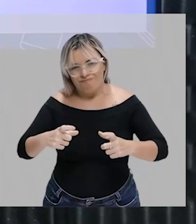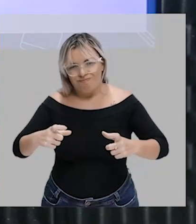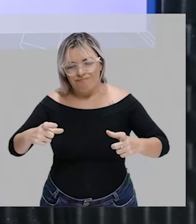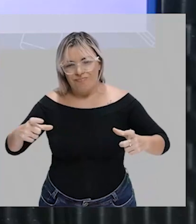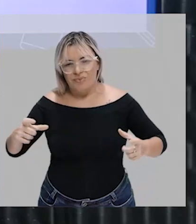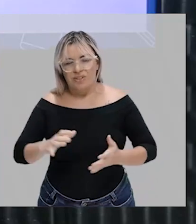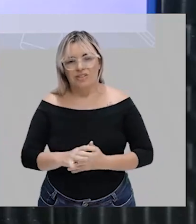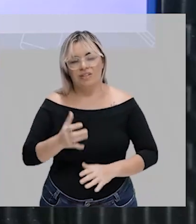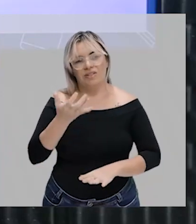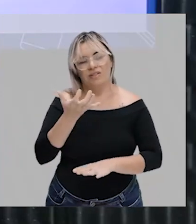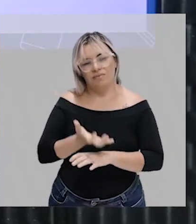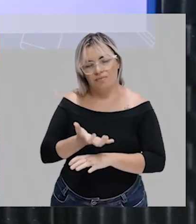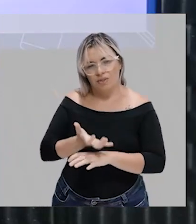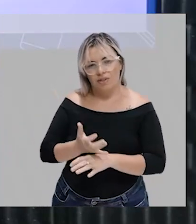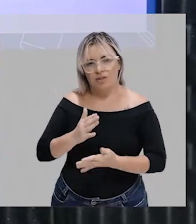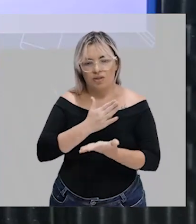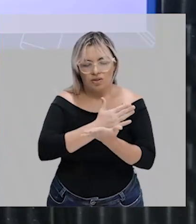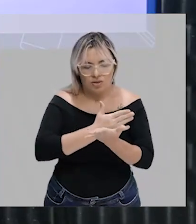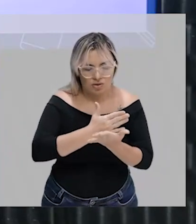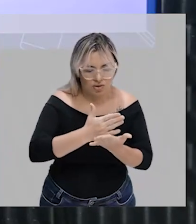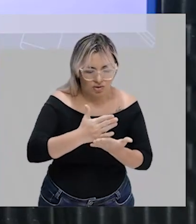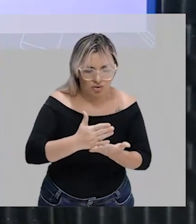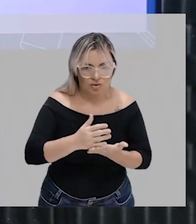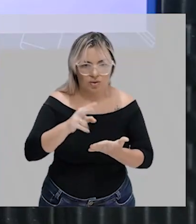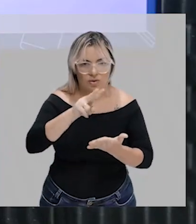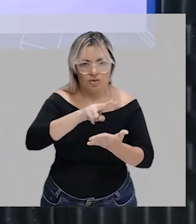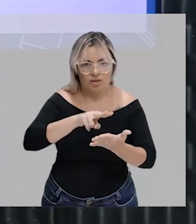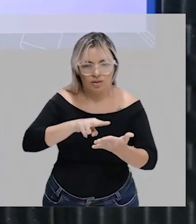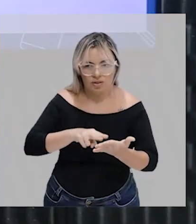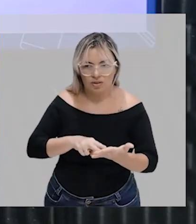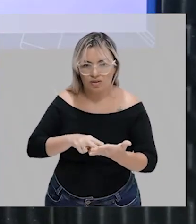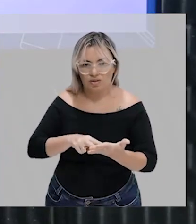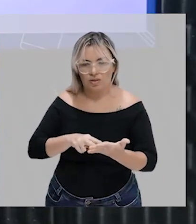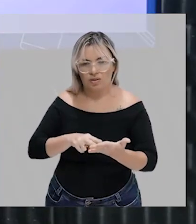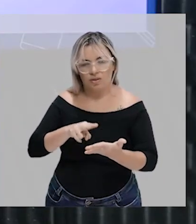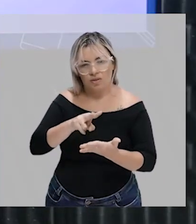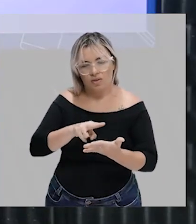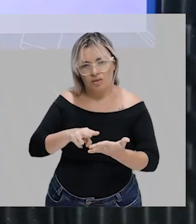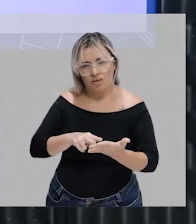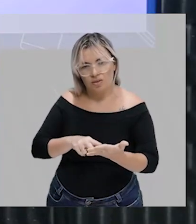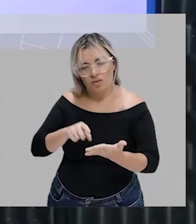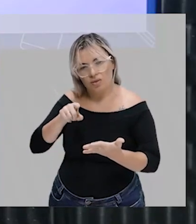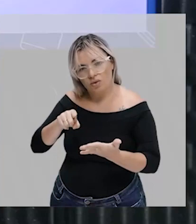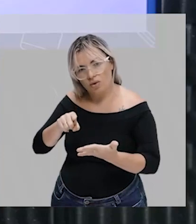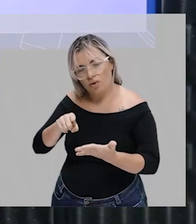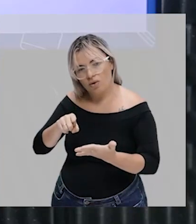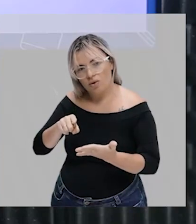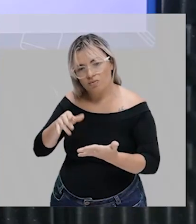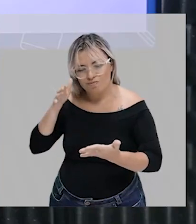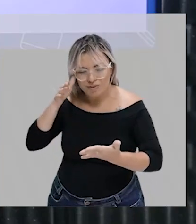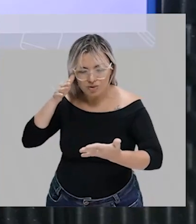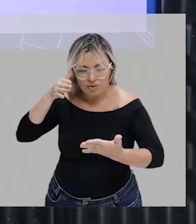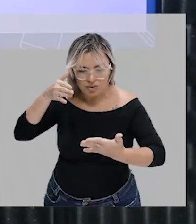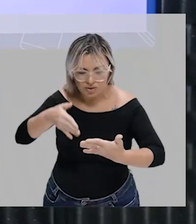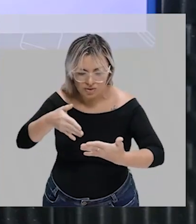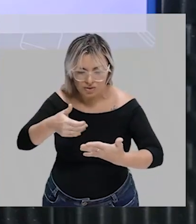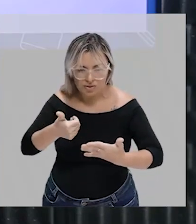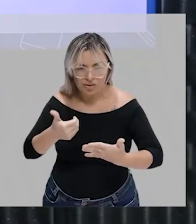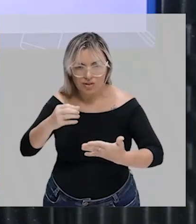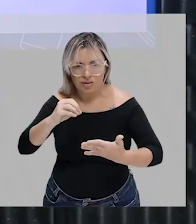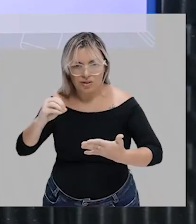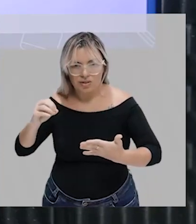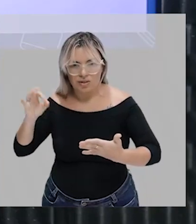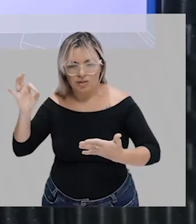disciplinas. E aí você começa a ler, e se você não tem uma concentração de 100%, você